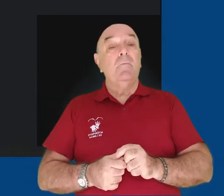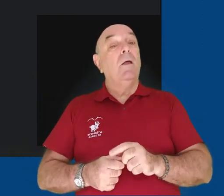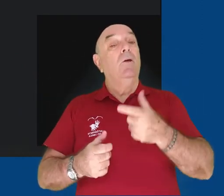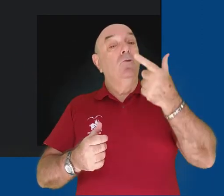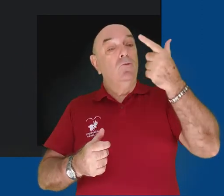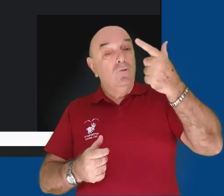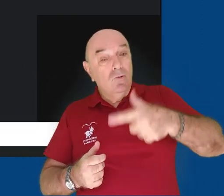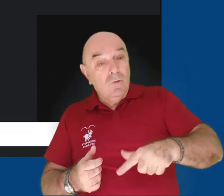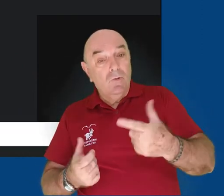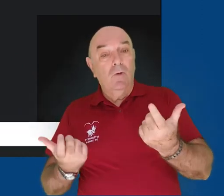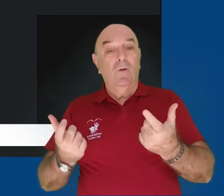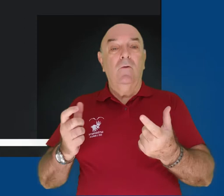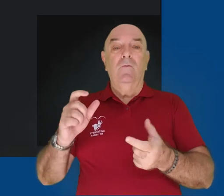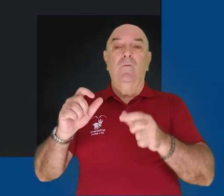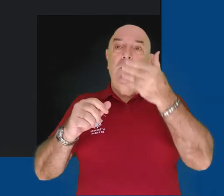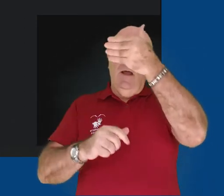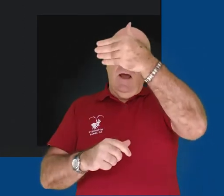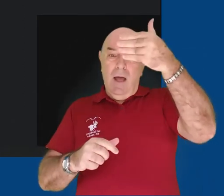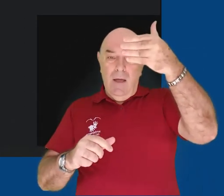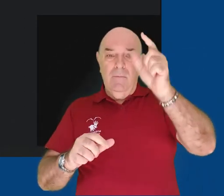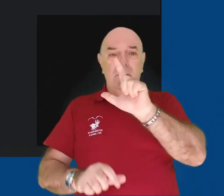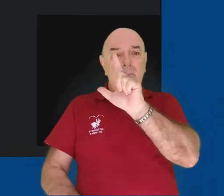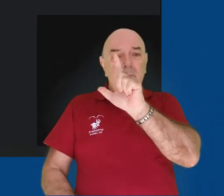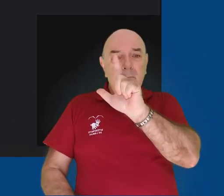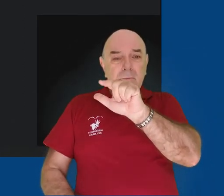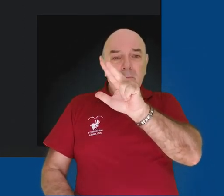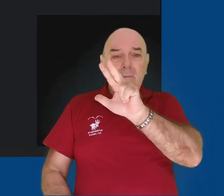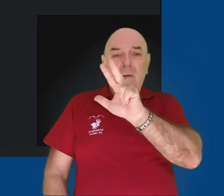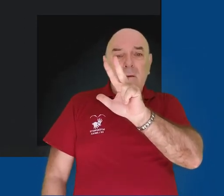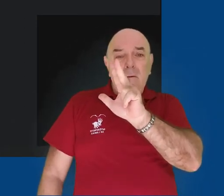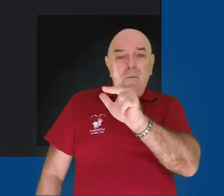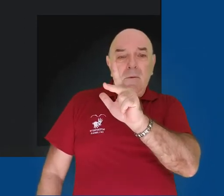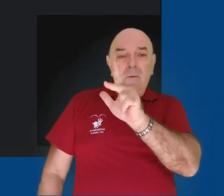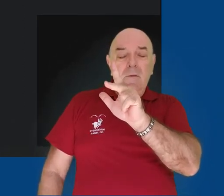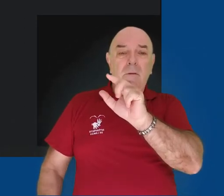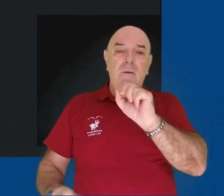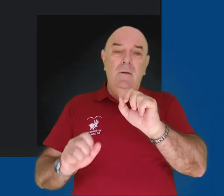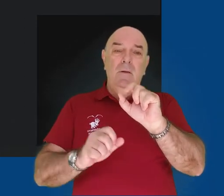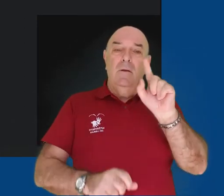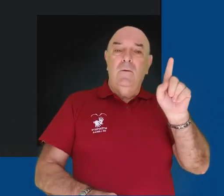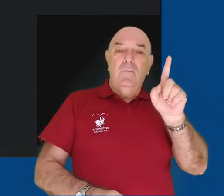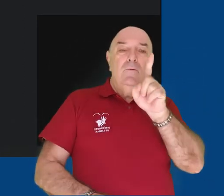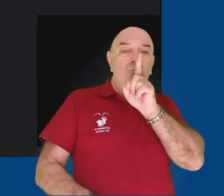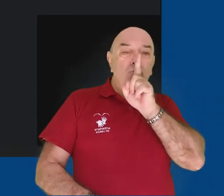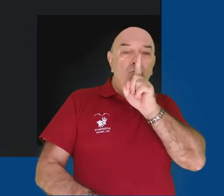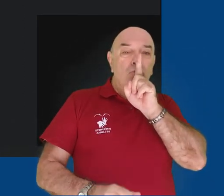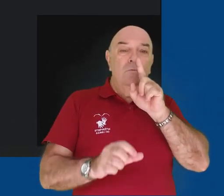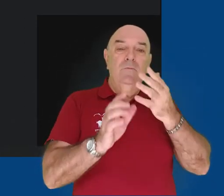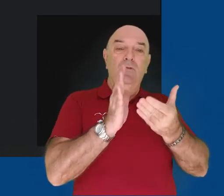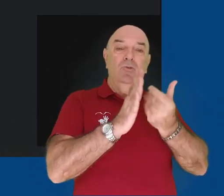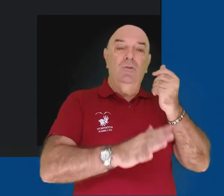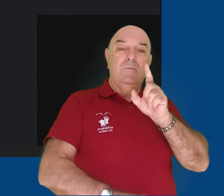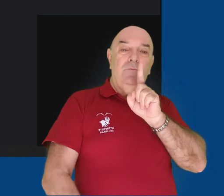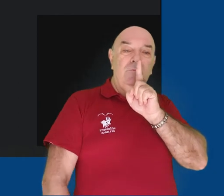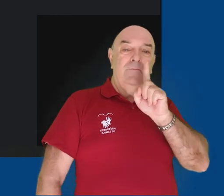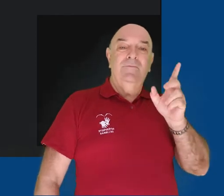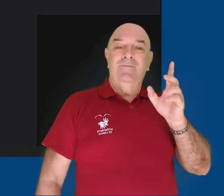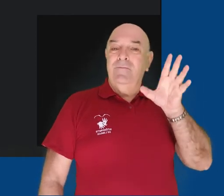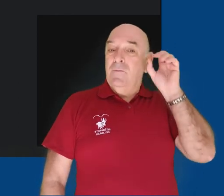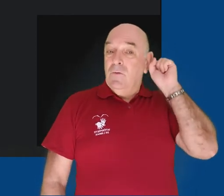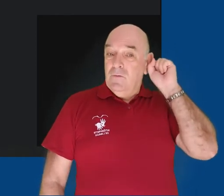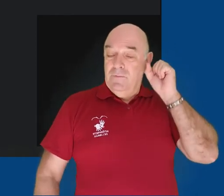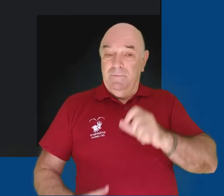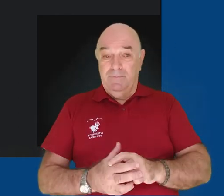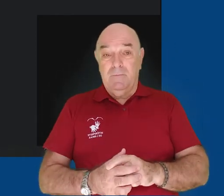conversado nessa reunião clicamos novamente na água com o botão direito e escolhemos Ativar